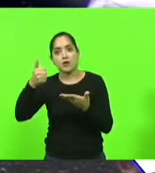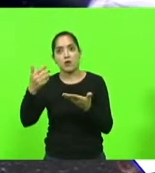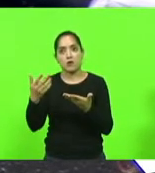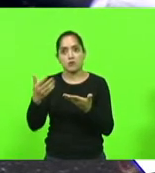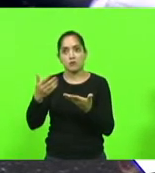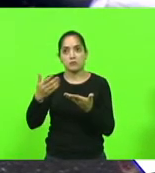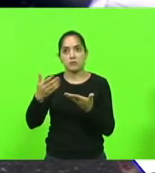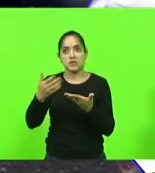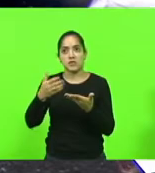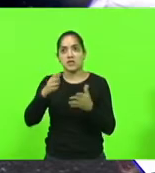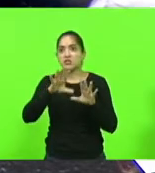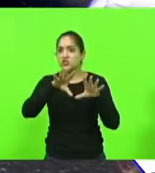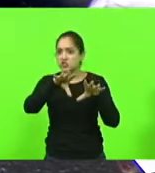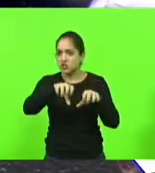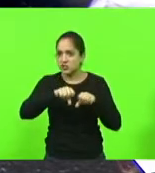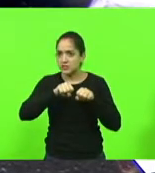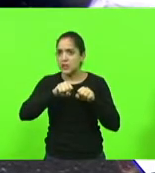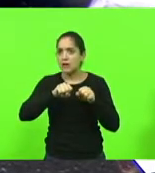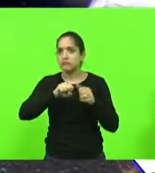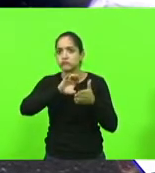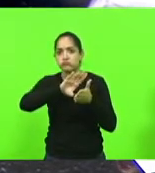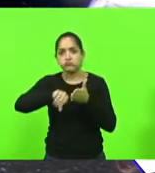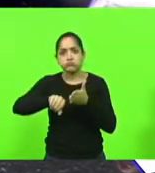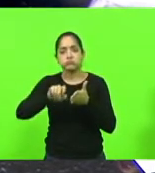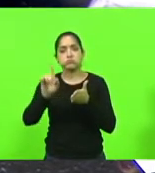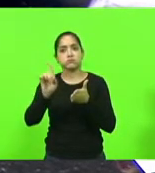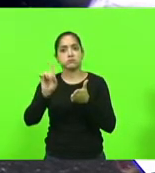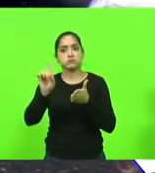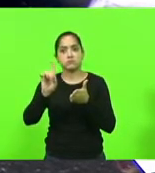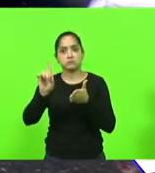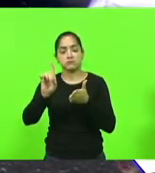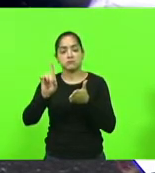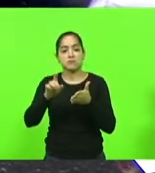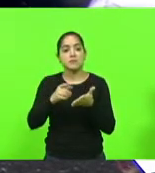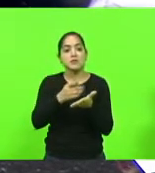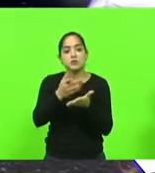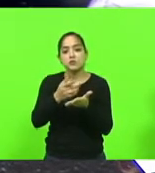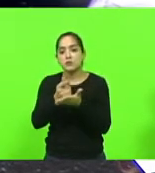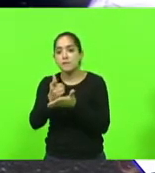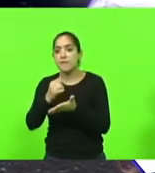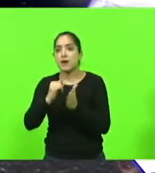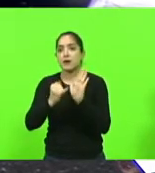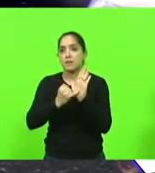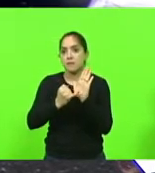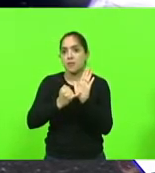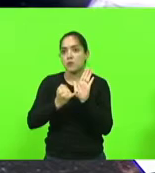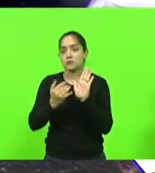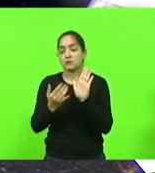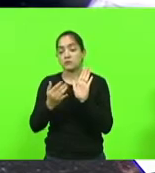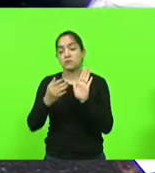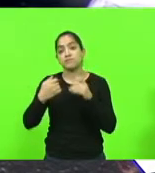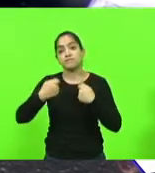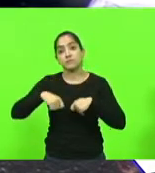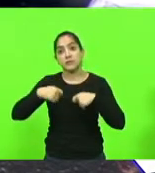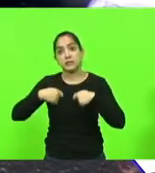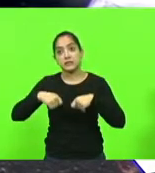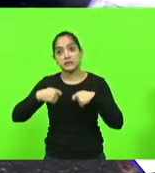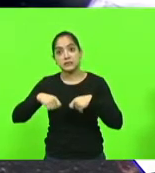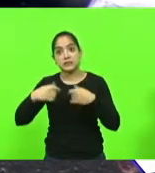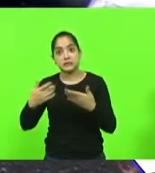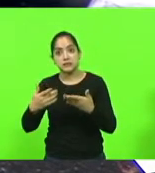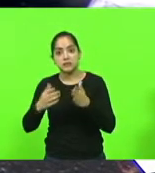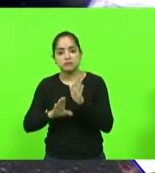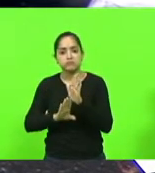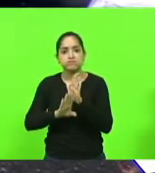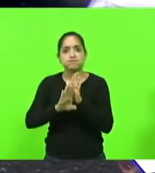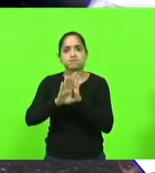esse dinheiro do bolso do cidadão pagador de impostos? Nós precisamos realmente estabelecer